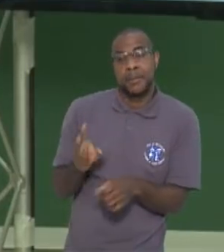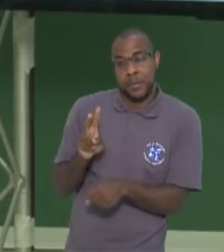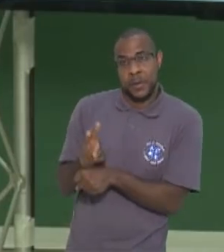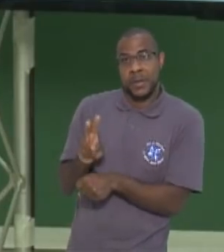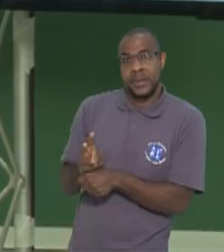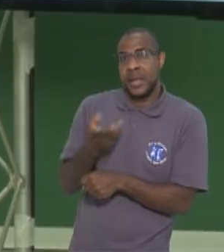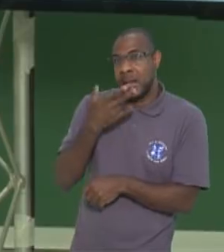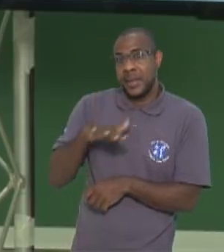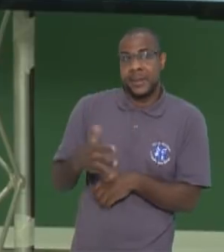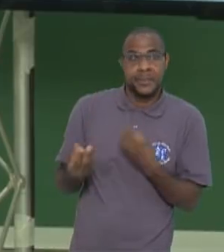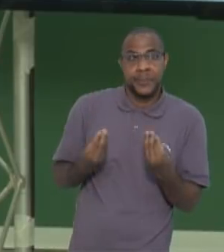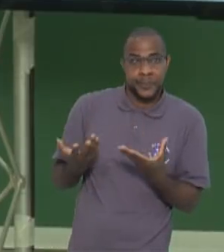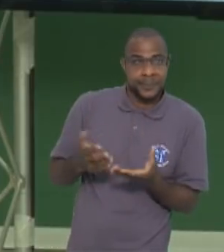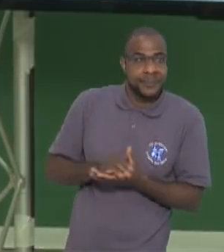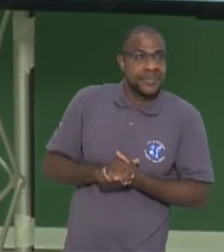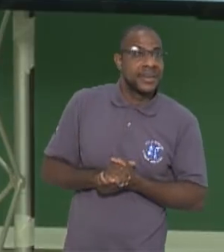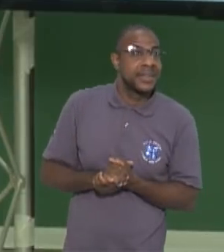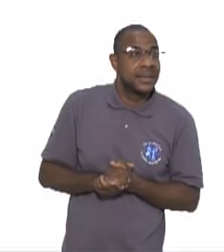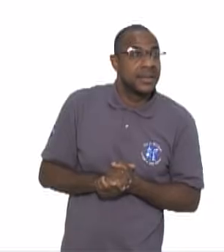criança.